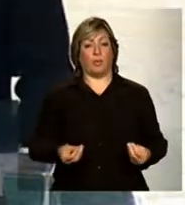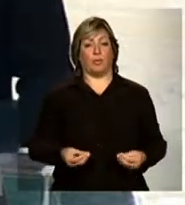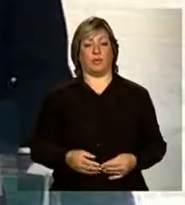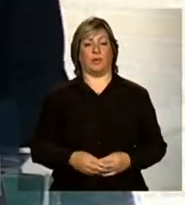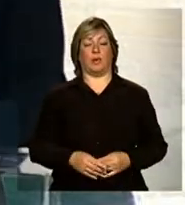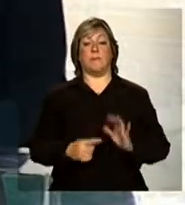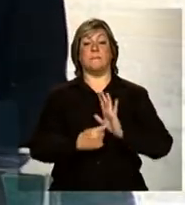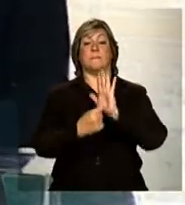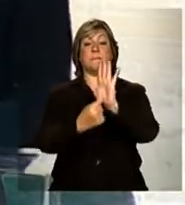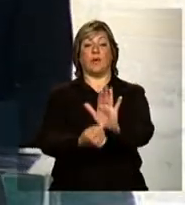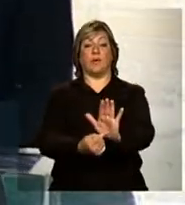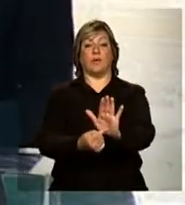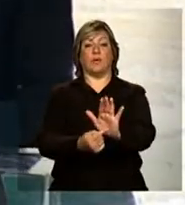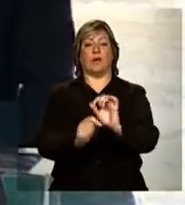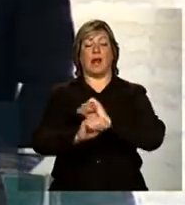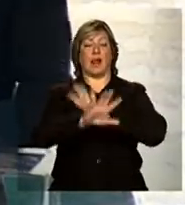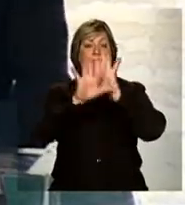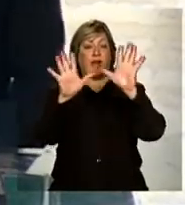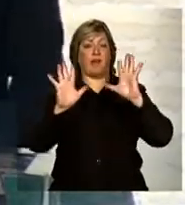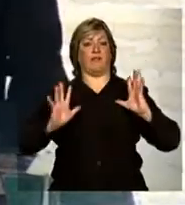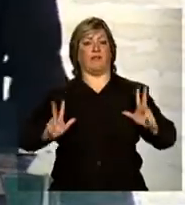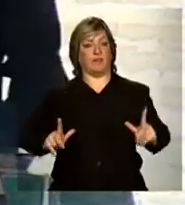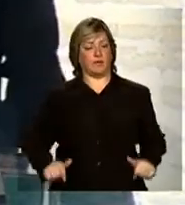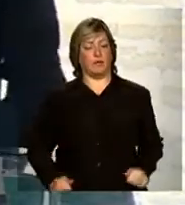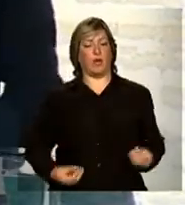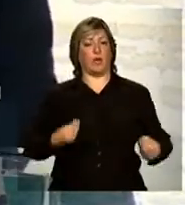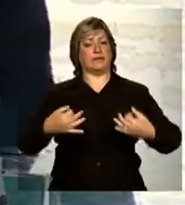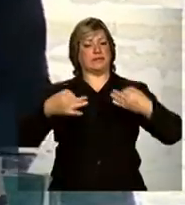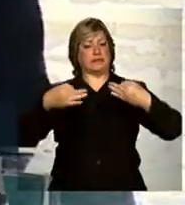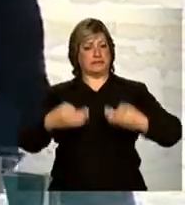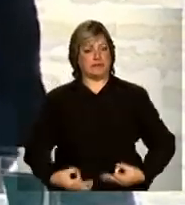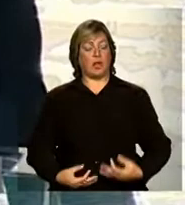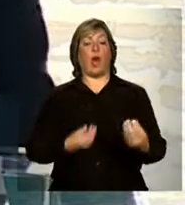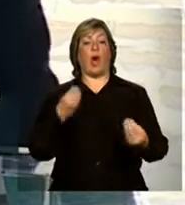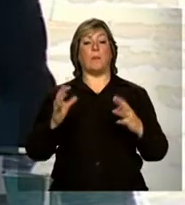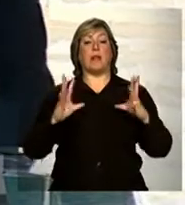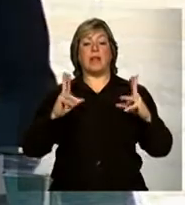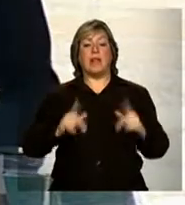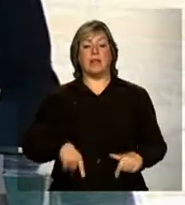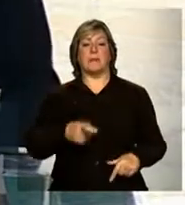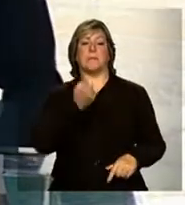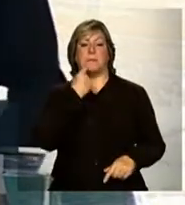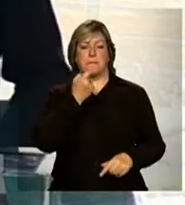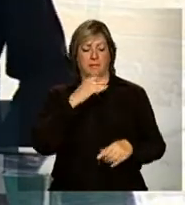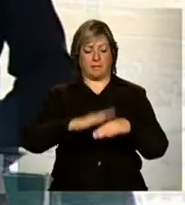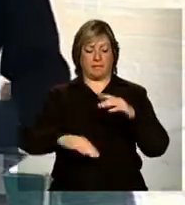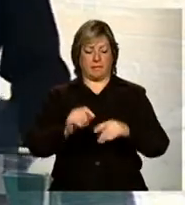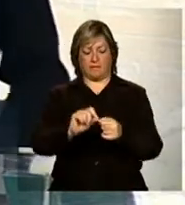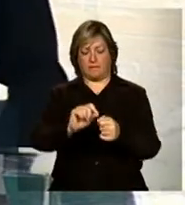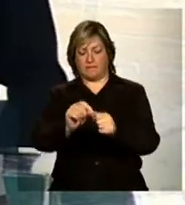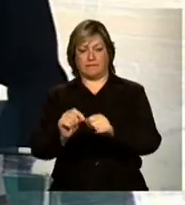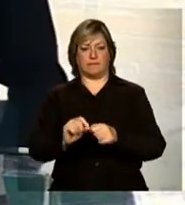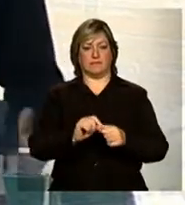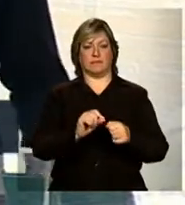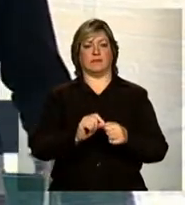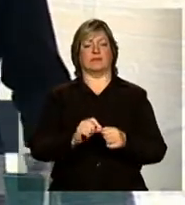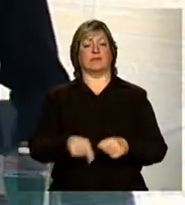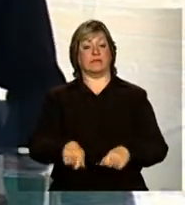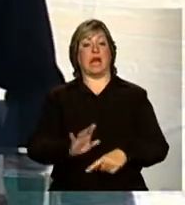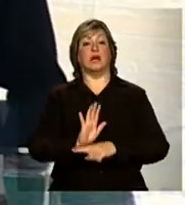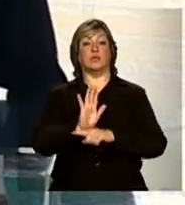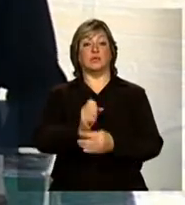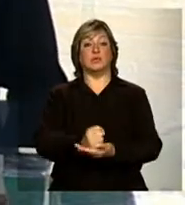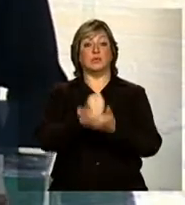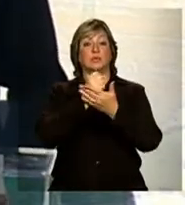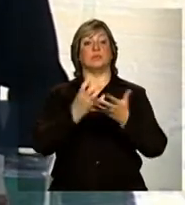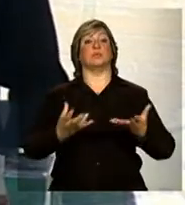mostrar de forma técnica e correta como deve ser feita a manipulação do peixe isso ajuda